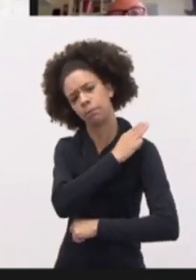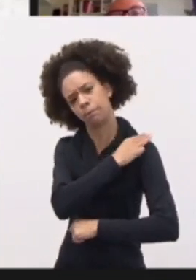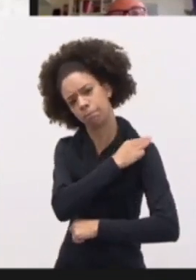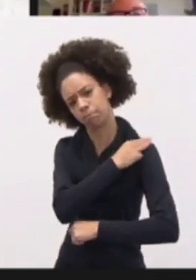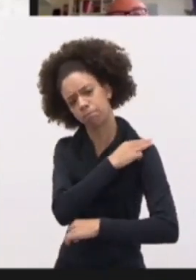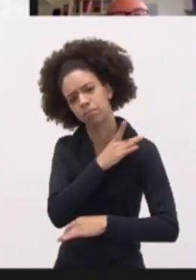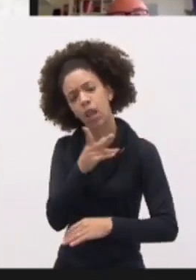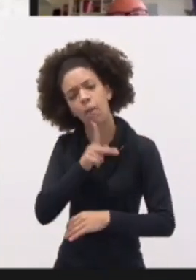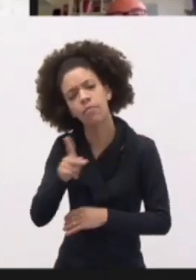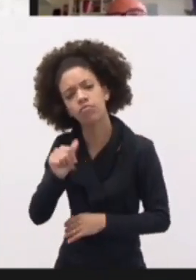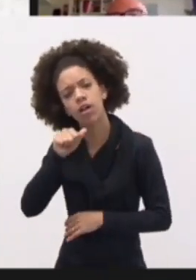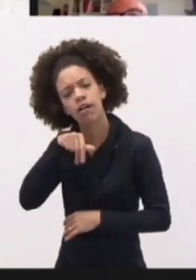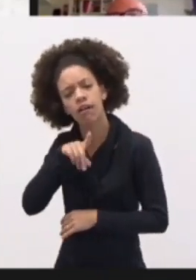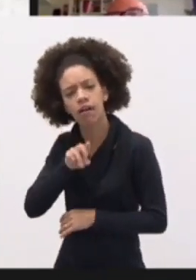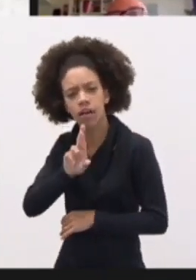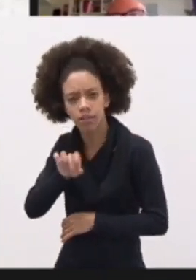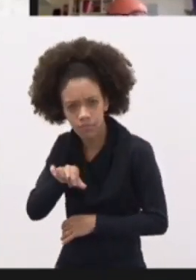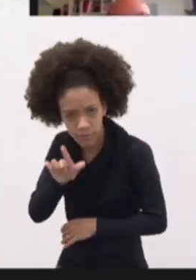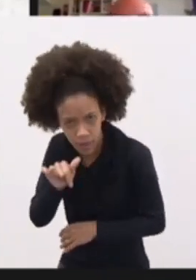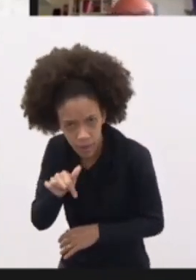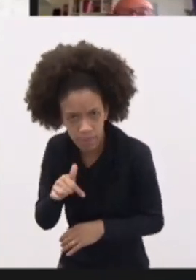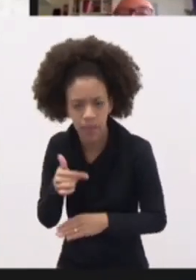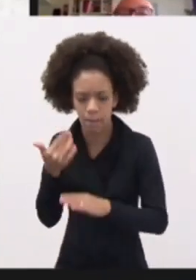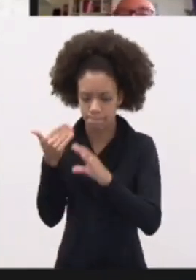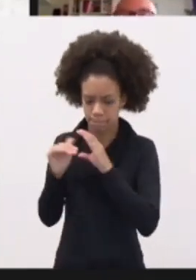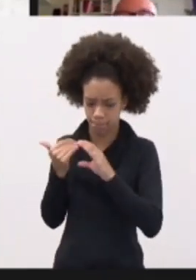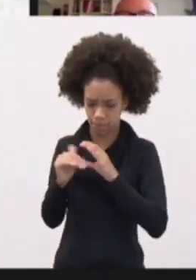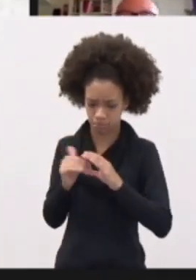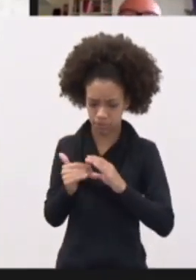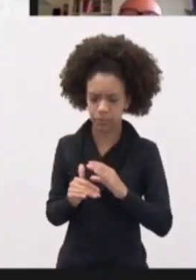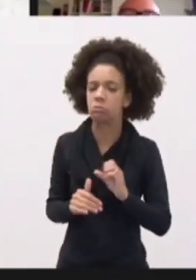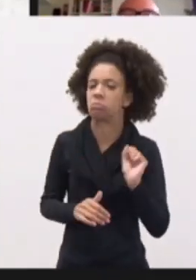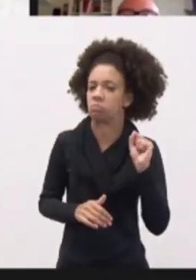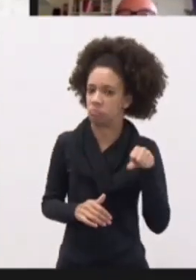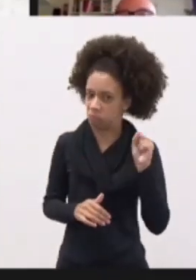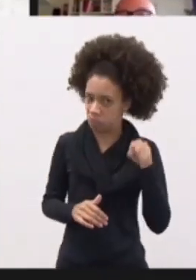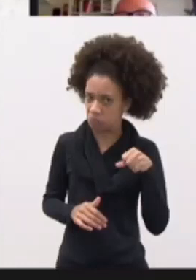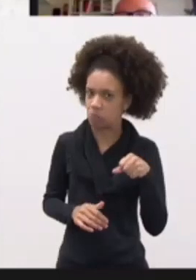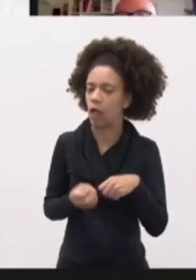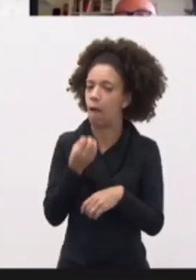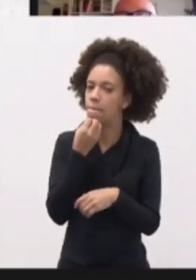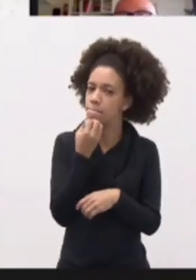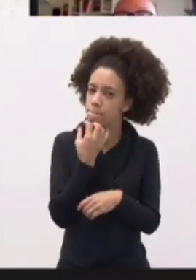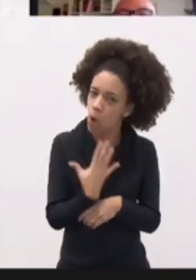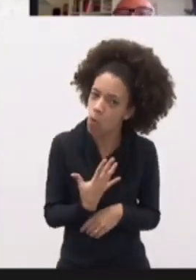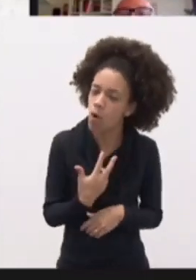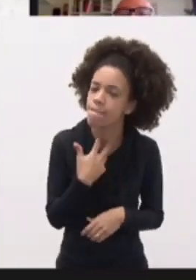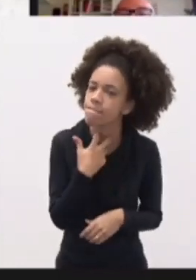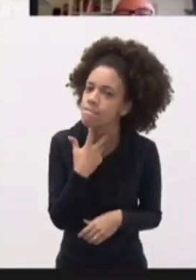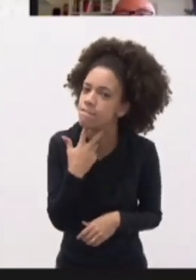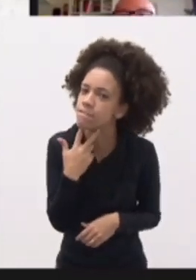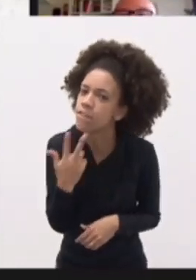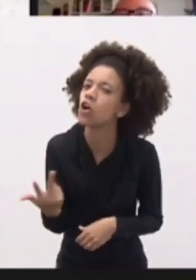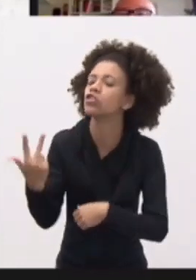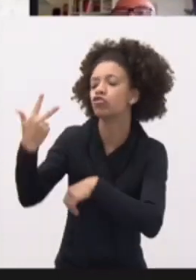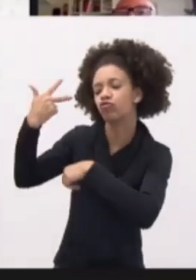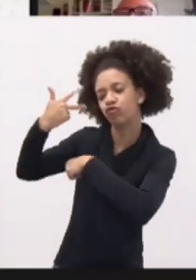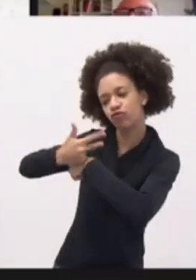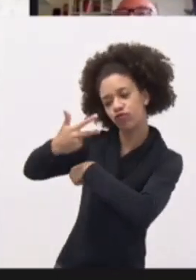um conteúdo para disponibilizar via podcast. Sim, gente, a nossa boa e velha voz gravada em